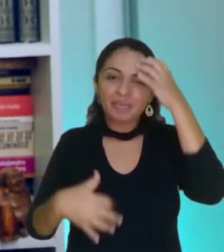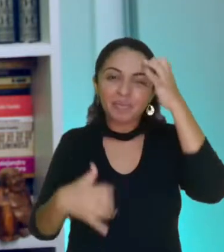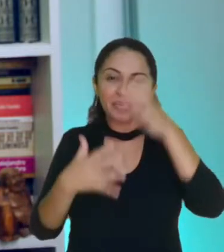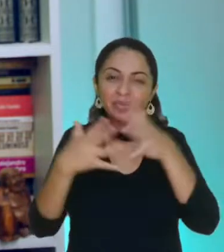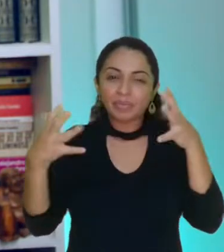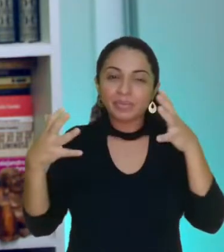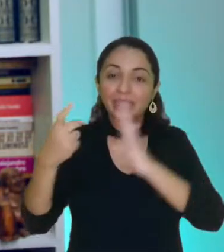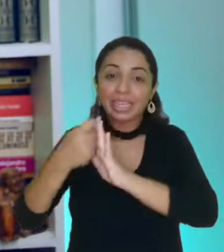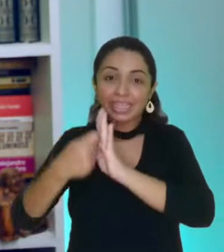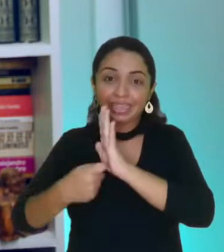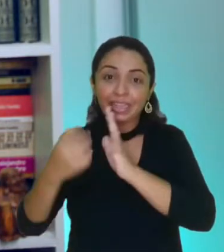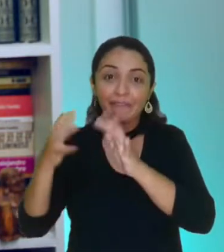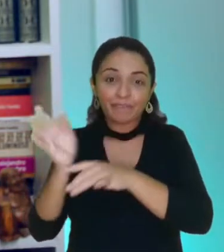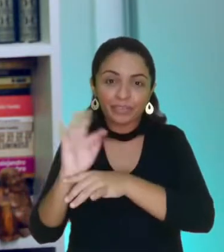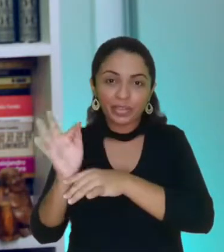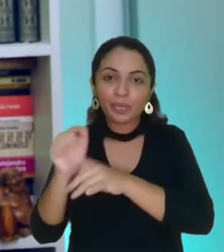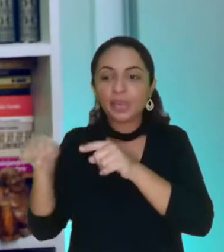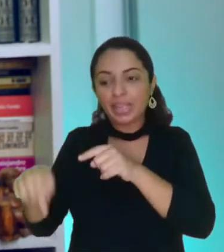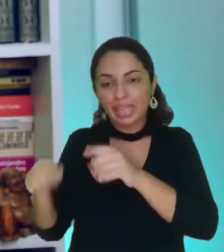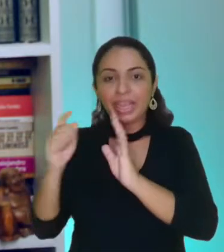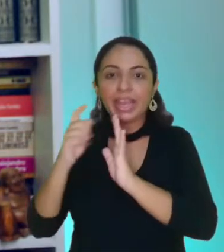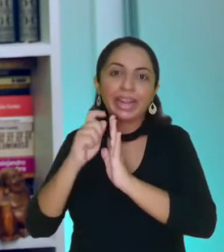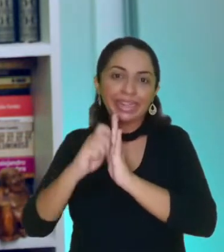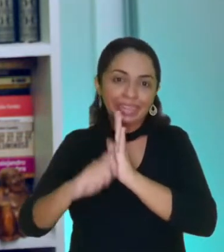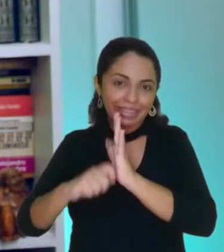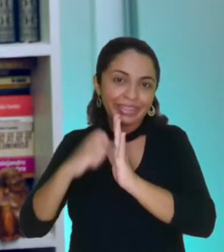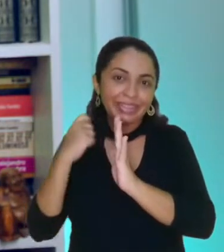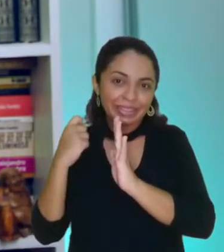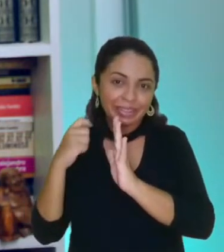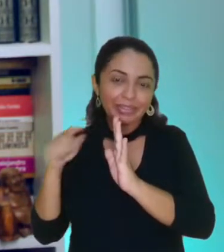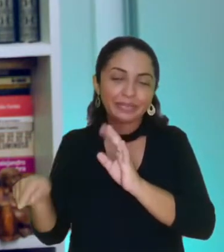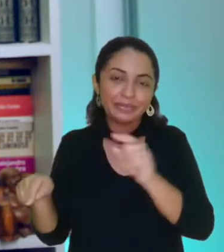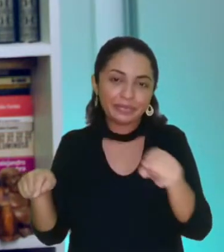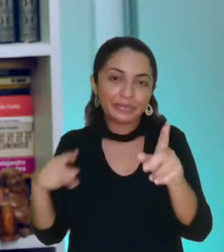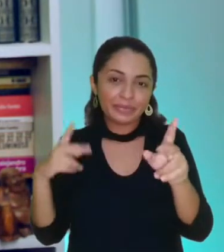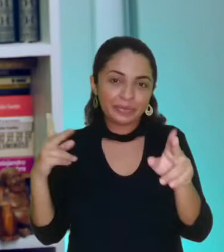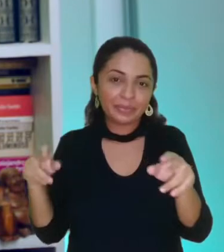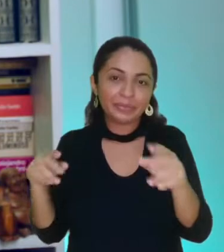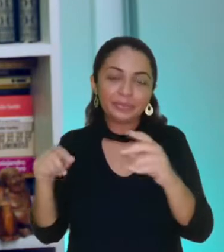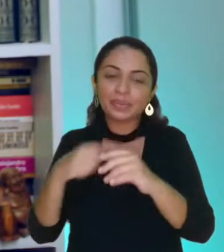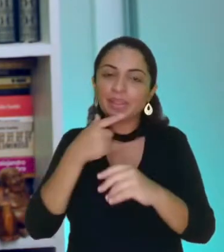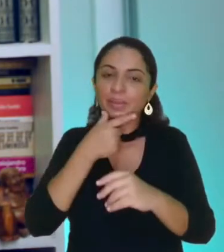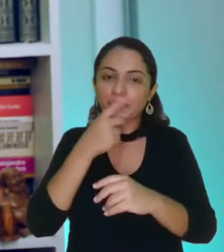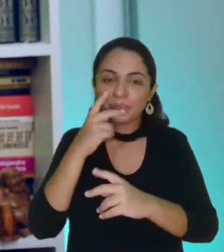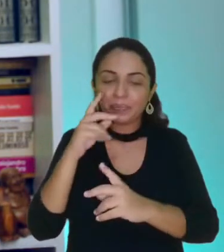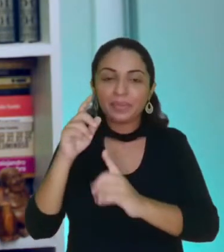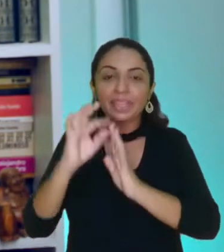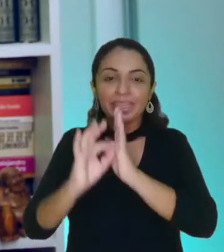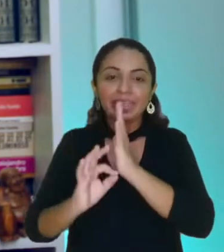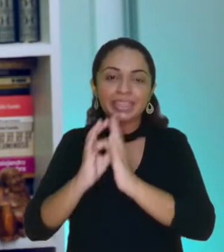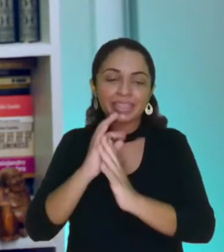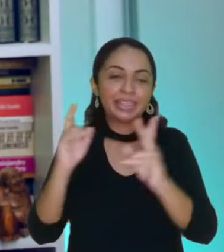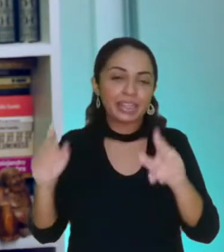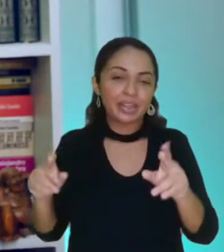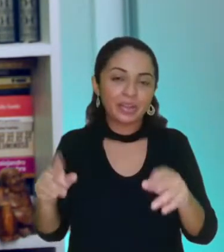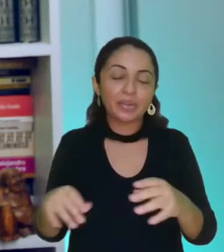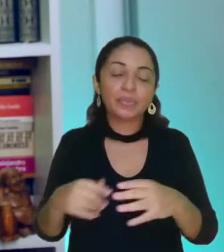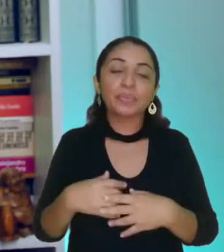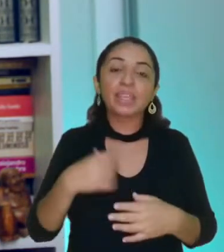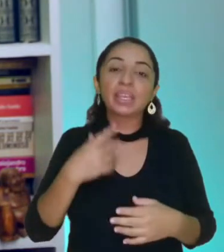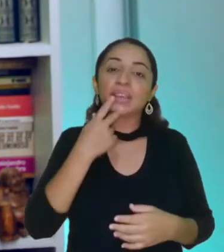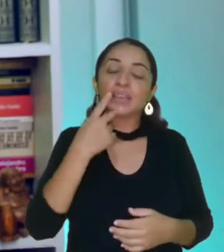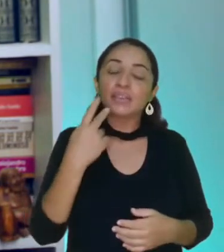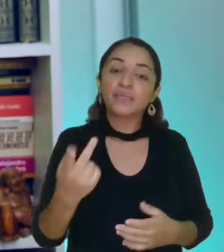do Terror, Castelo do Terror, O Comandante de Alunas. Que legal esses títulos, né? O Delator, O Orador, Os Homens